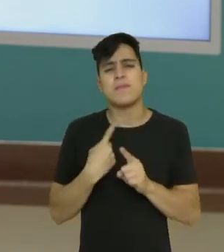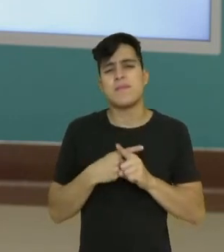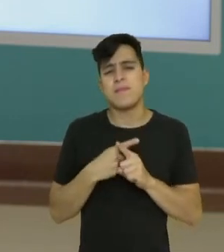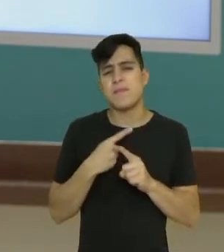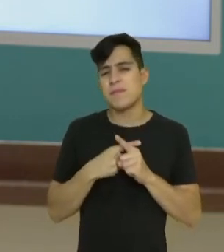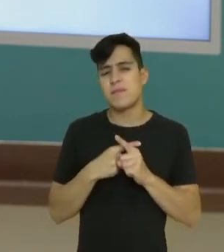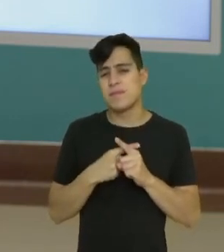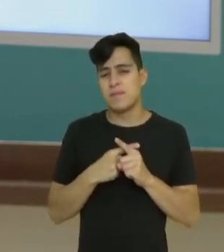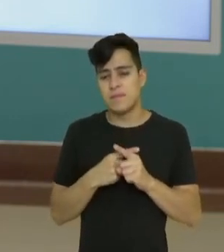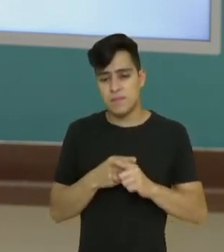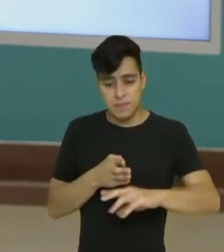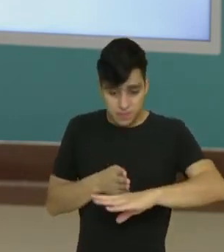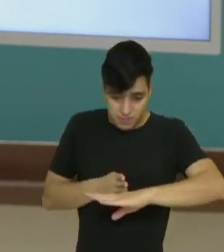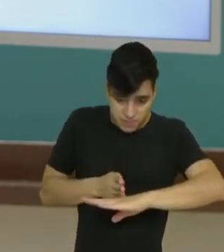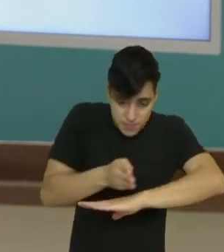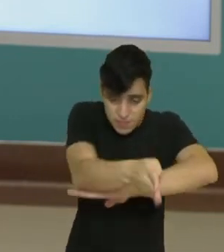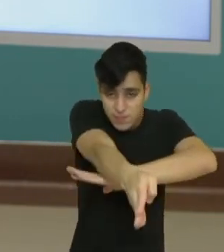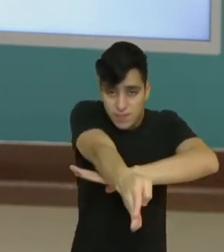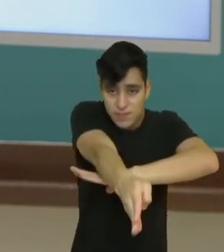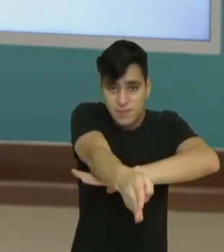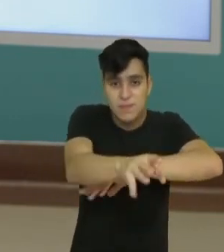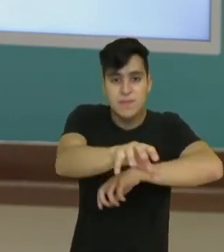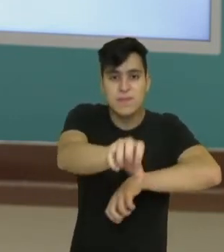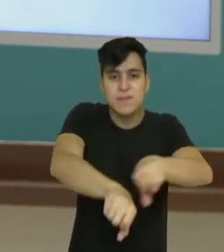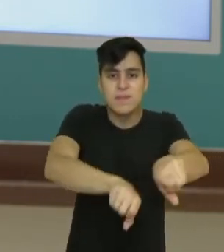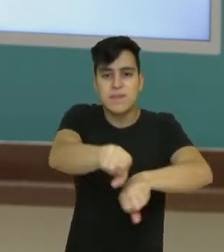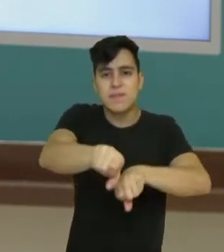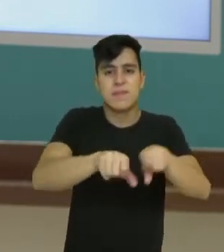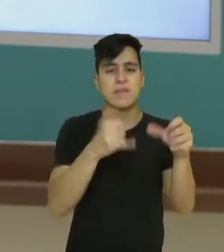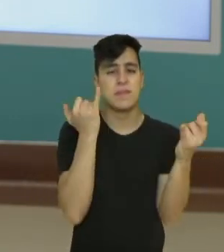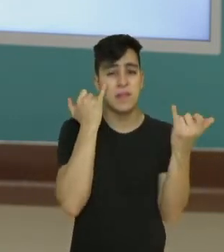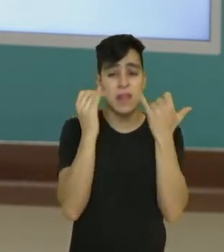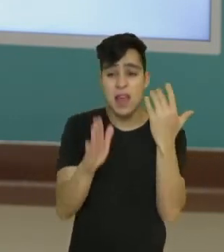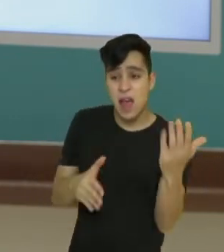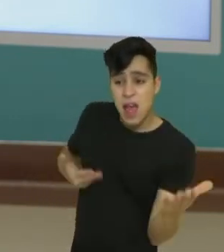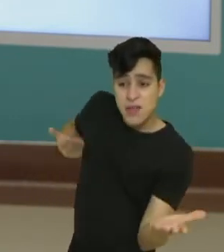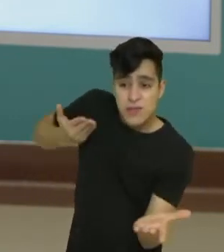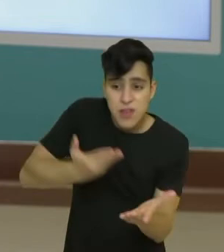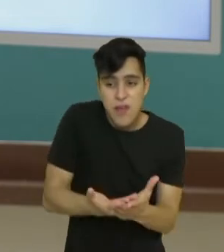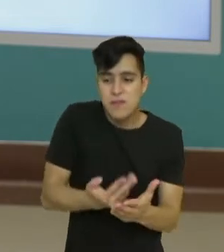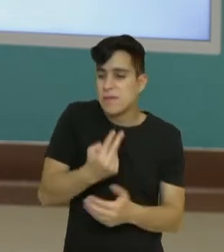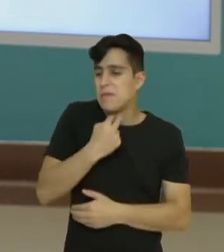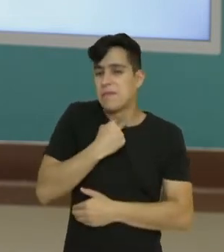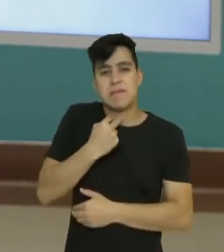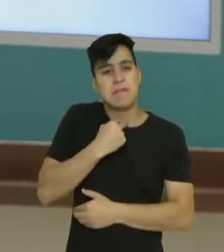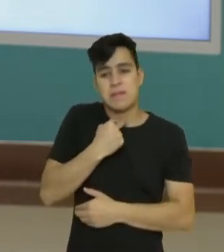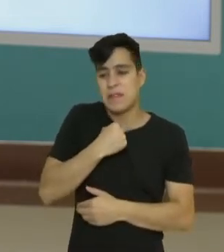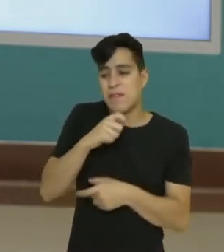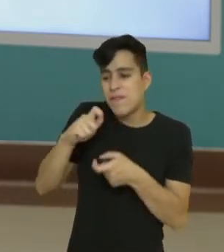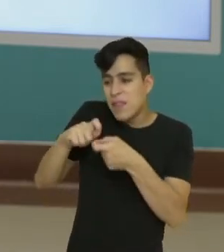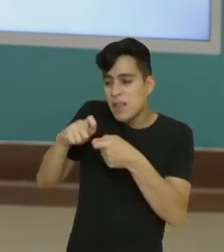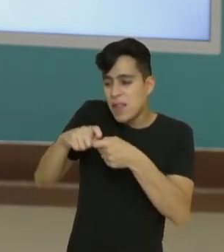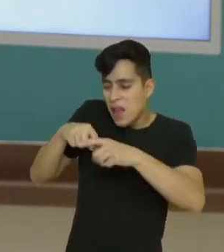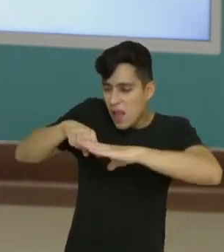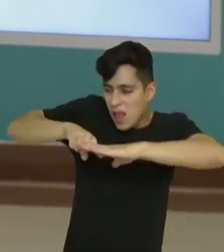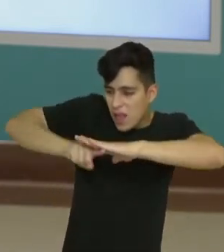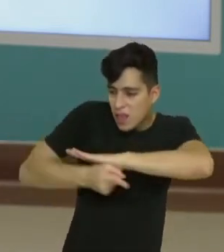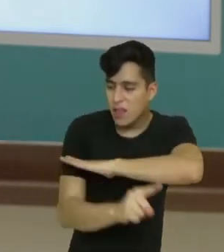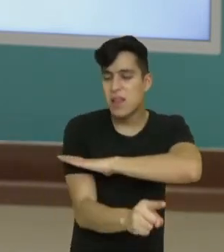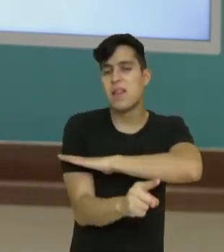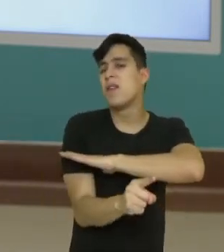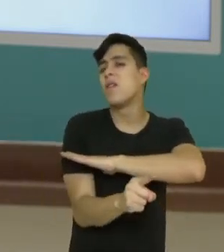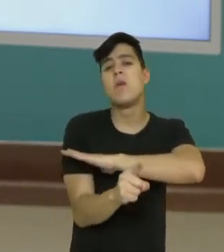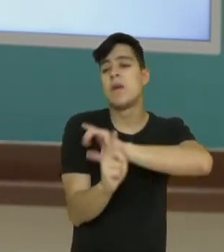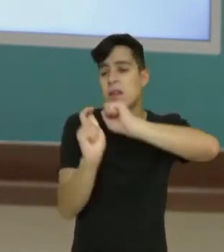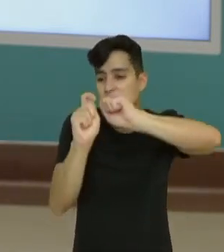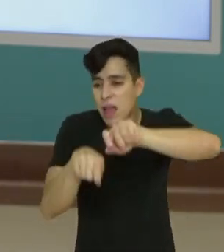para coletar informações? Porque até hoje não conseguiram fazer escavações profundas